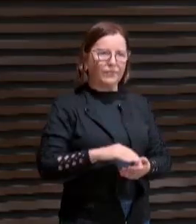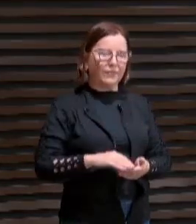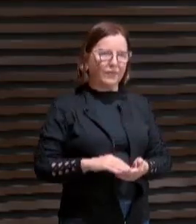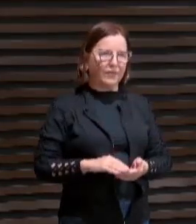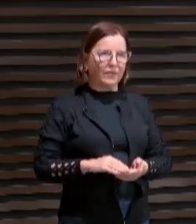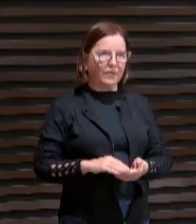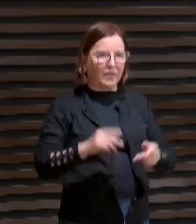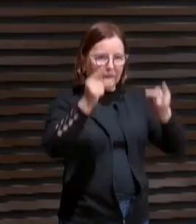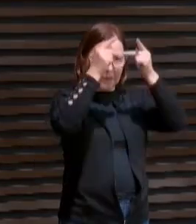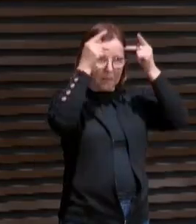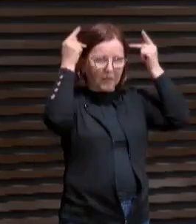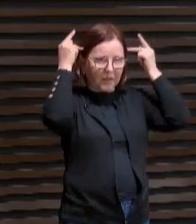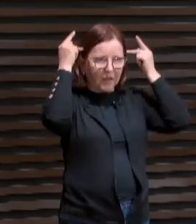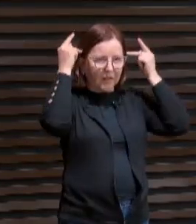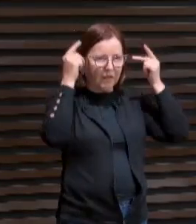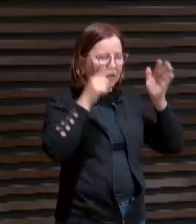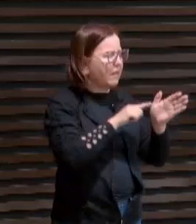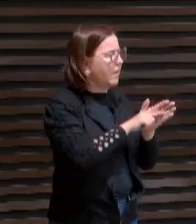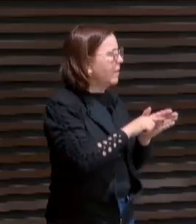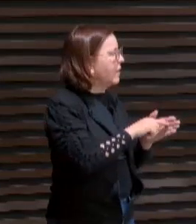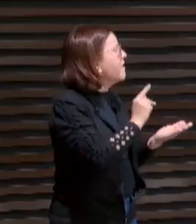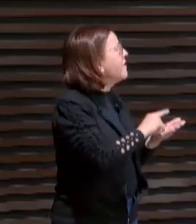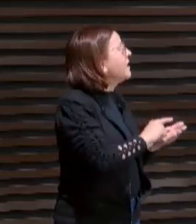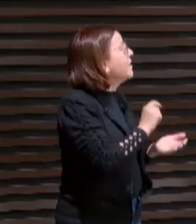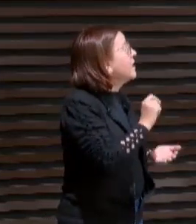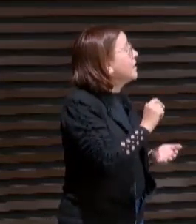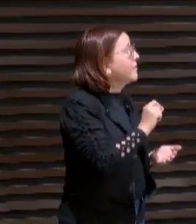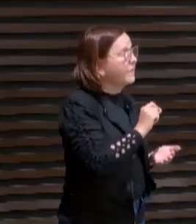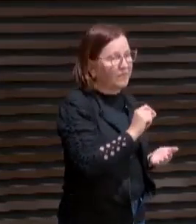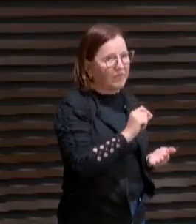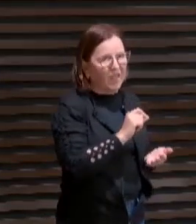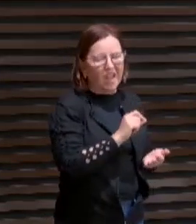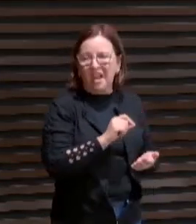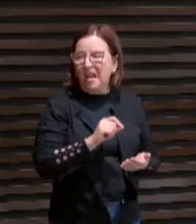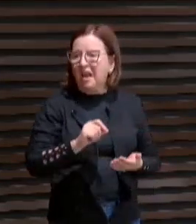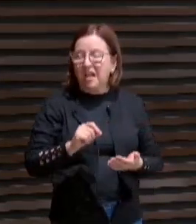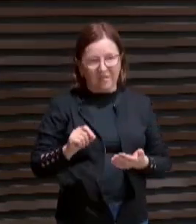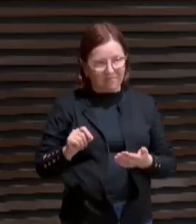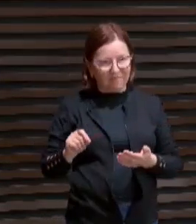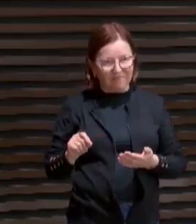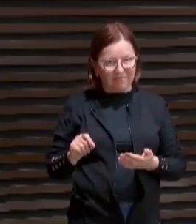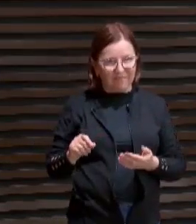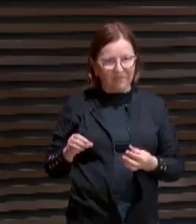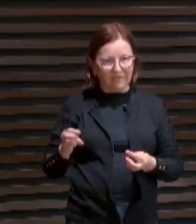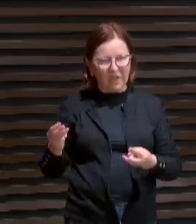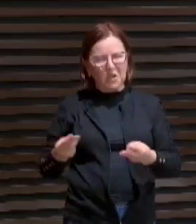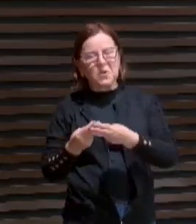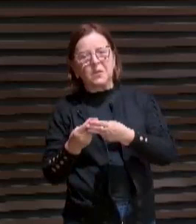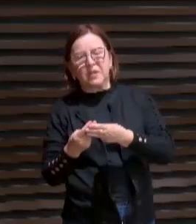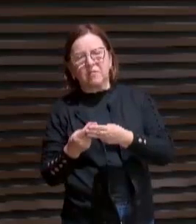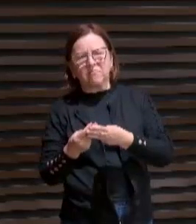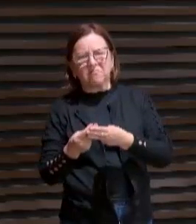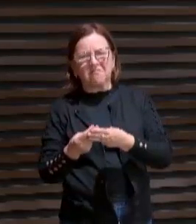Perguntou-lhe Pilatos: que é a verdade? Tendo dito isto, voltou aos judeus e lhes disse: